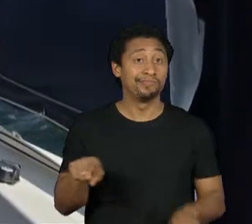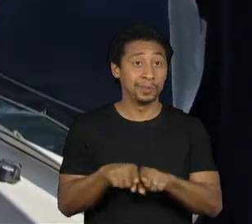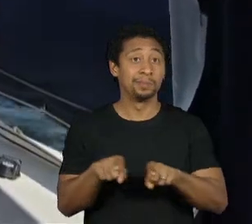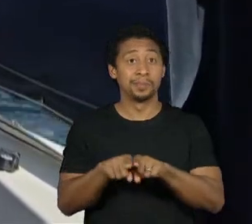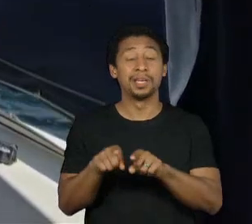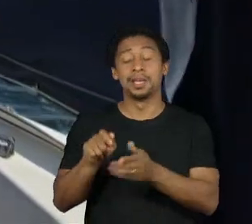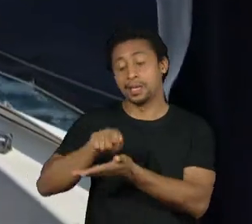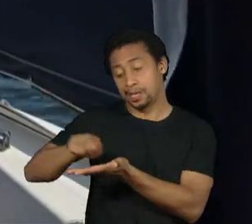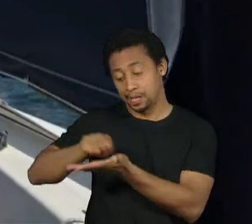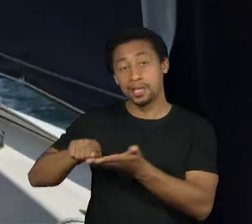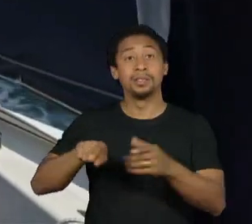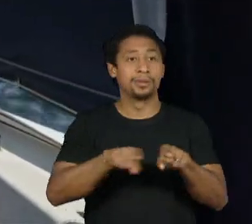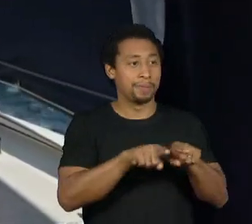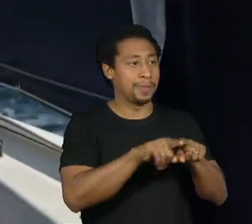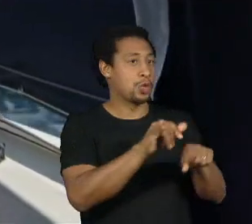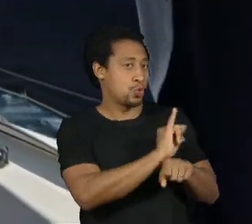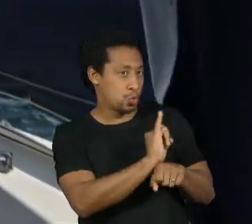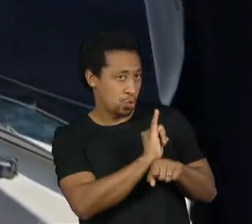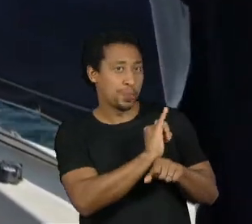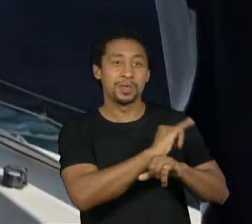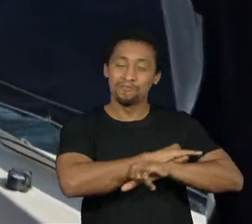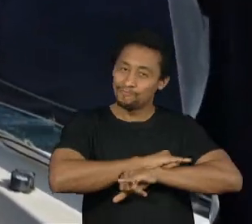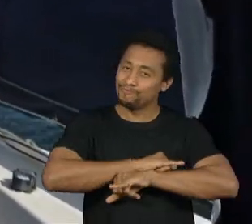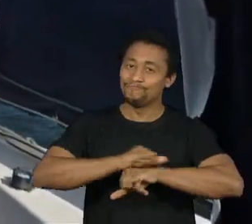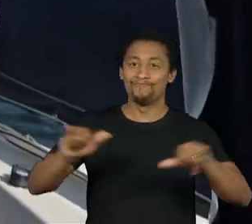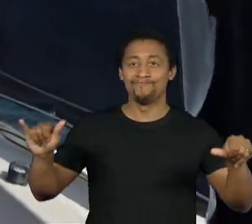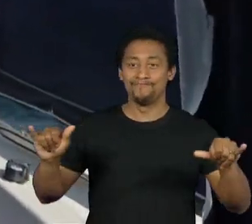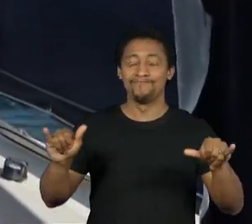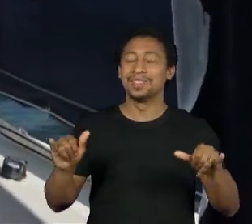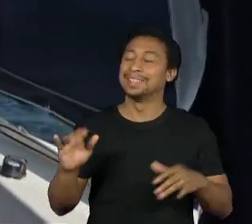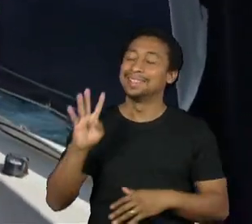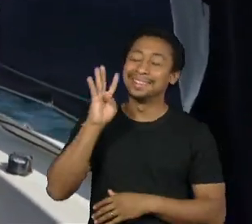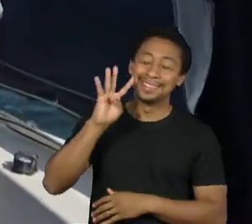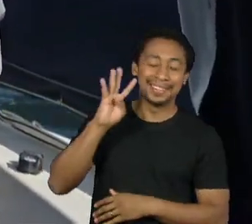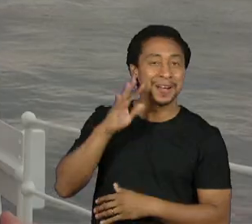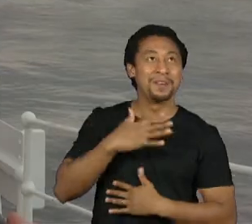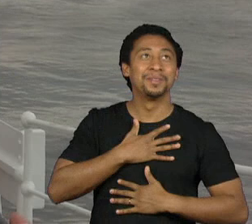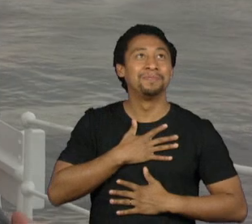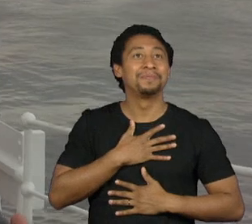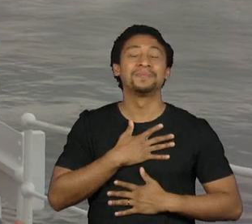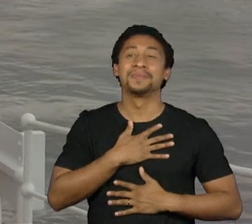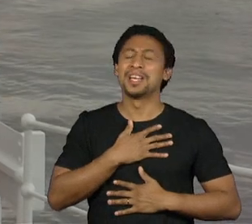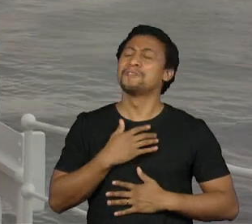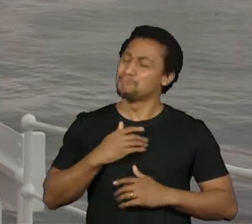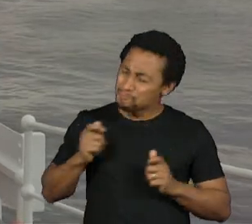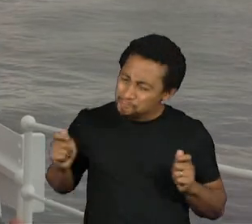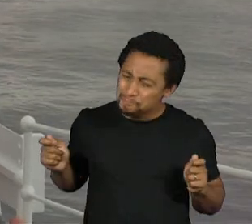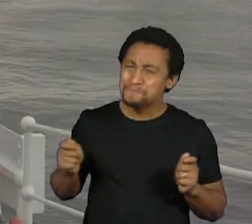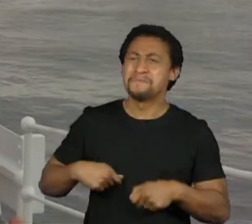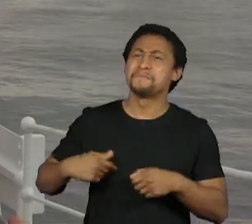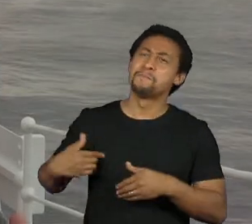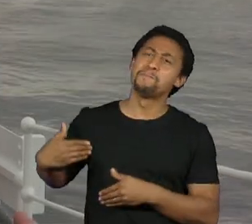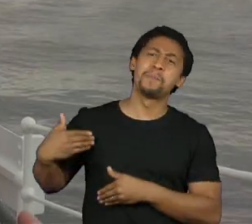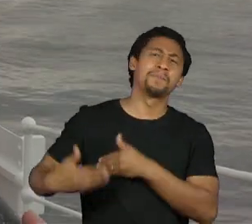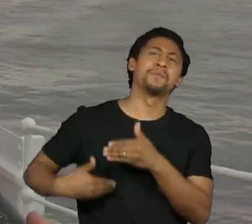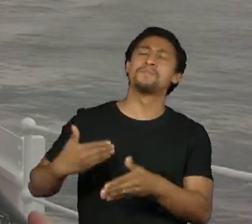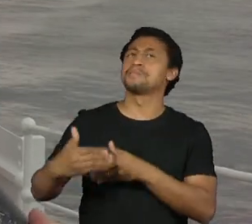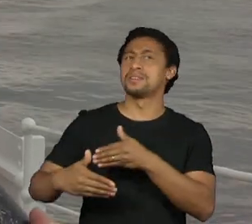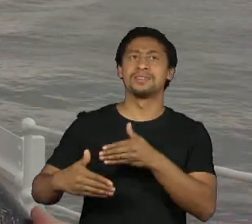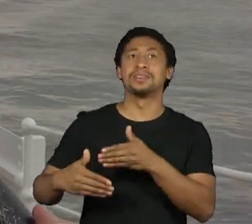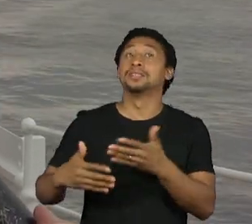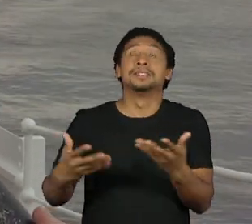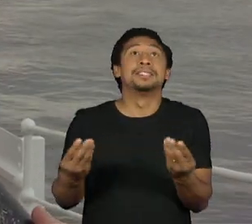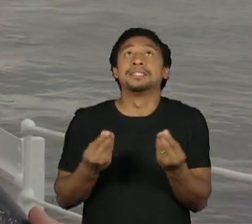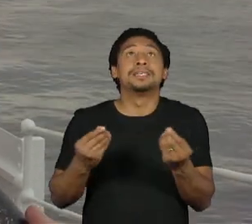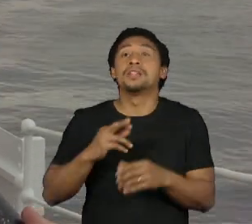YouTube. Foi bem legal, me mostrou que eu podia ir muito mais longe do que eu pensava e que não era a